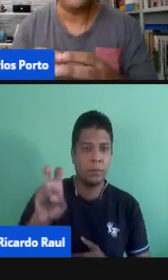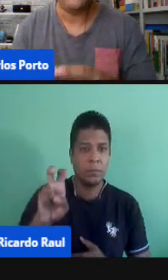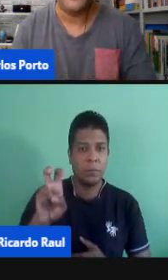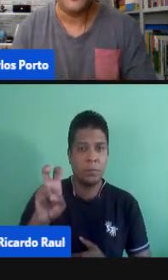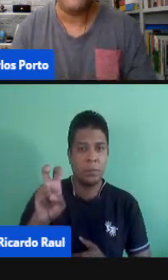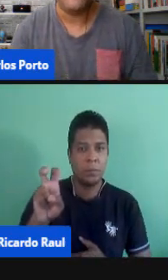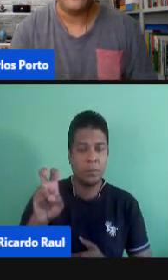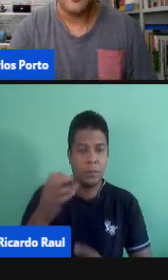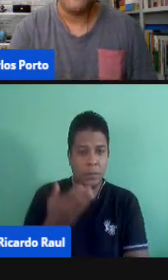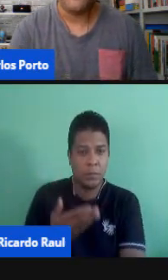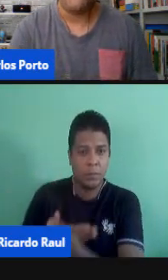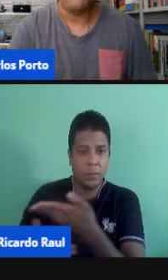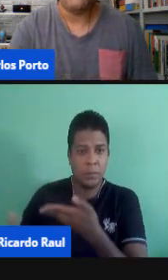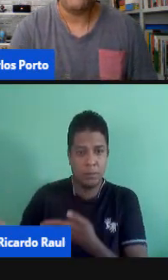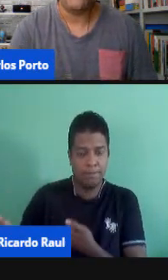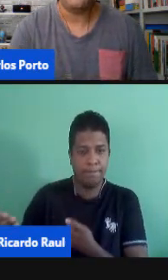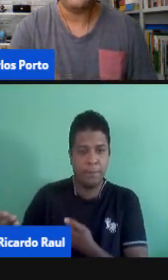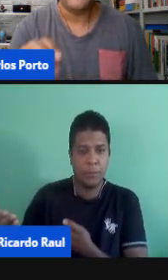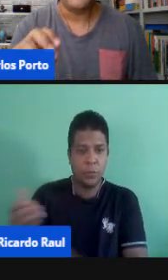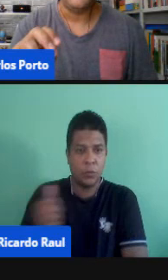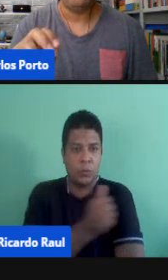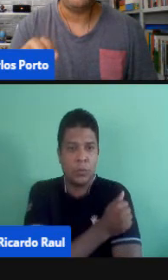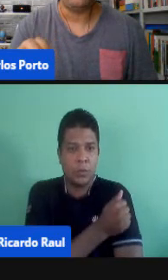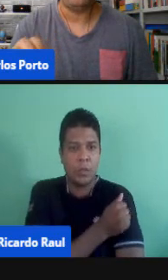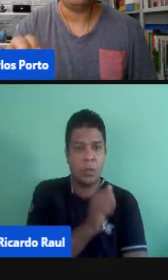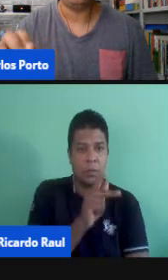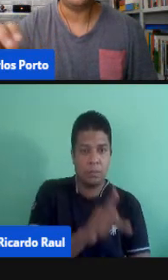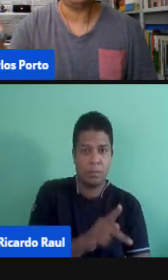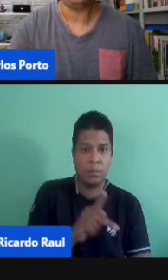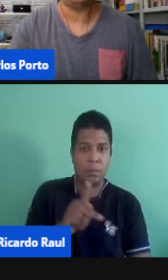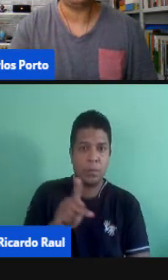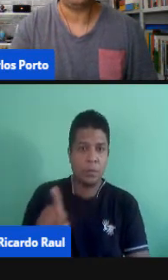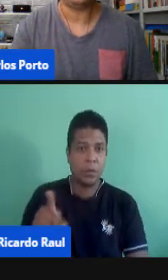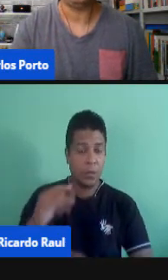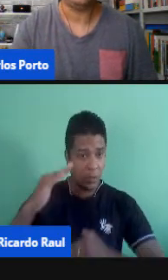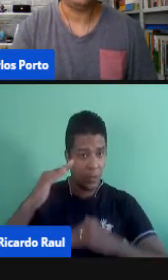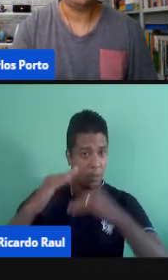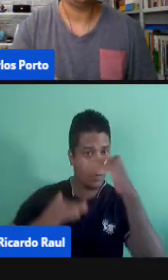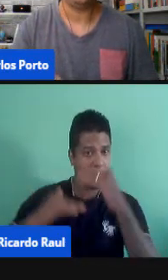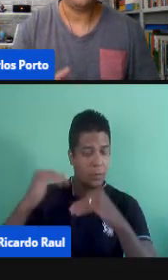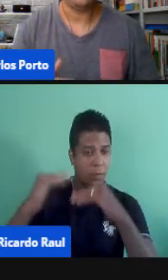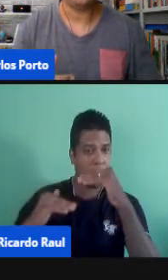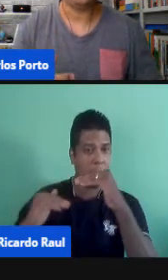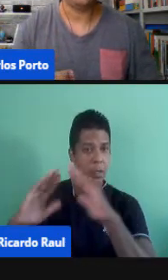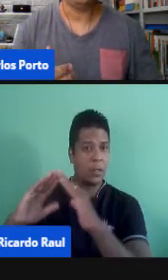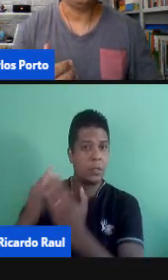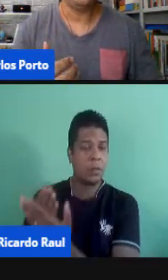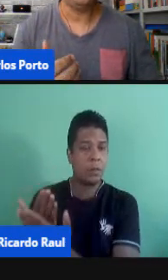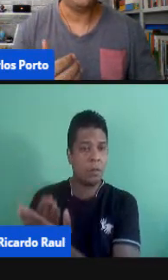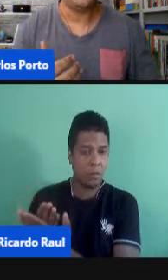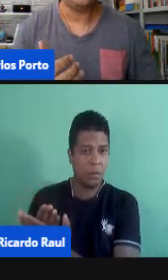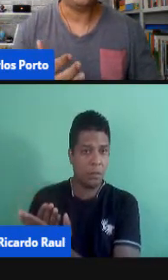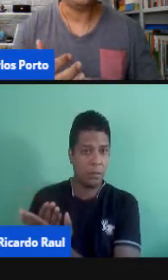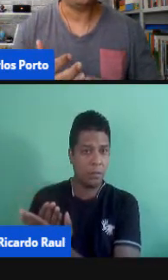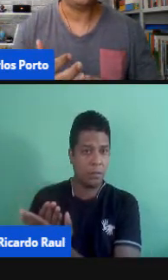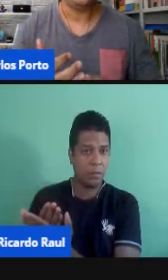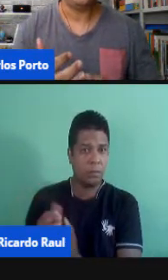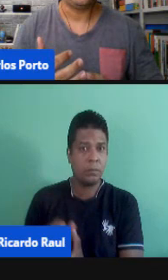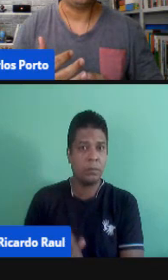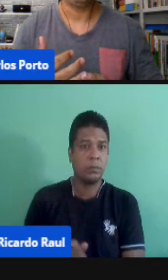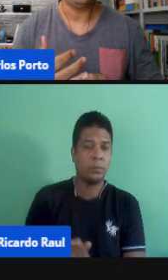entre estudantes, professores e profissionais da escola. Ou seja,